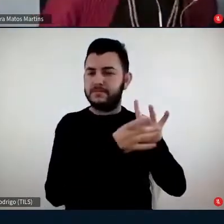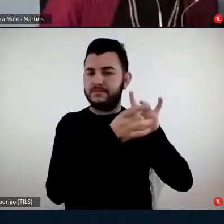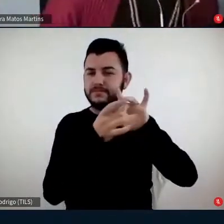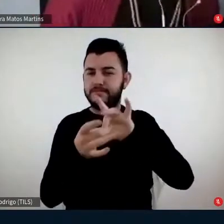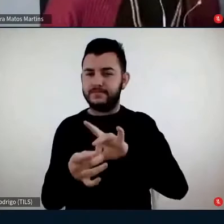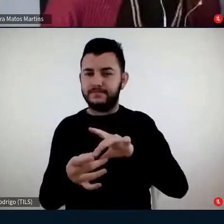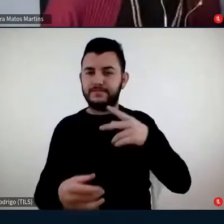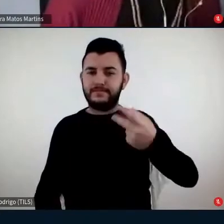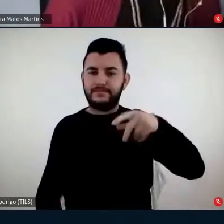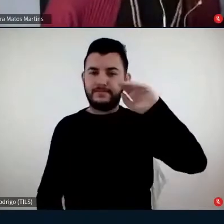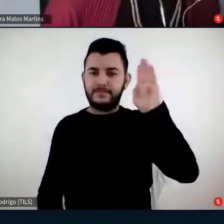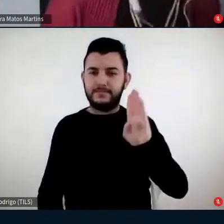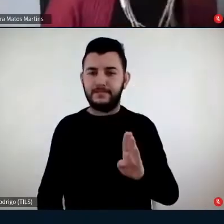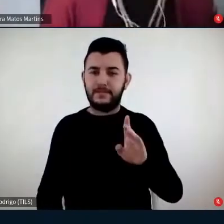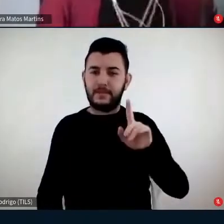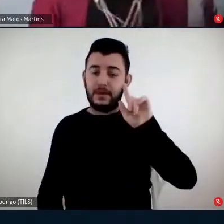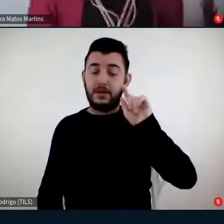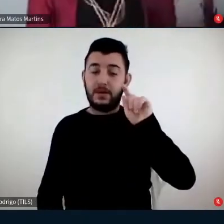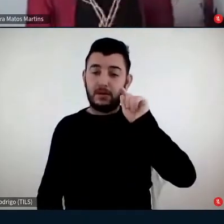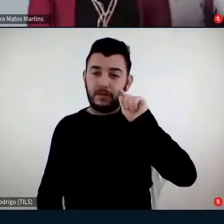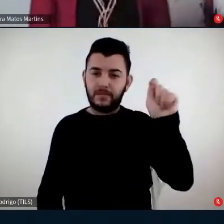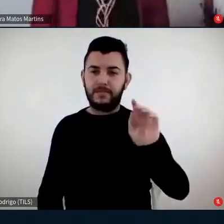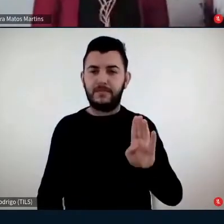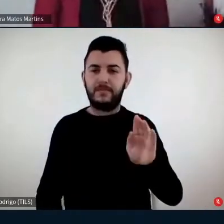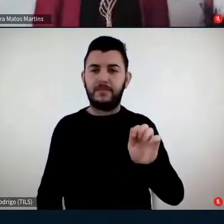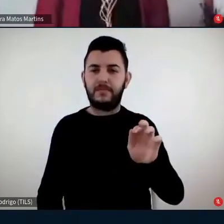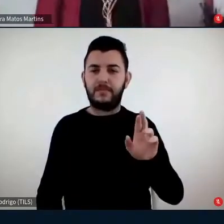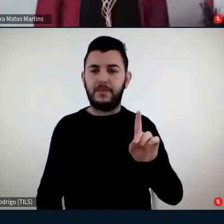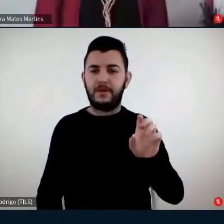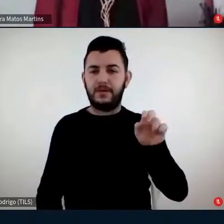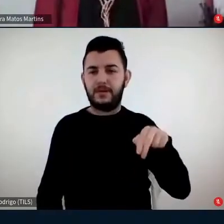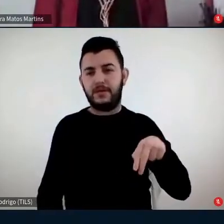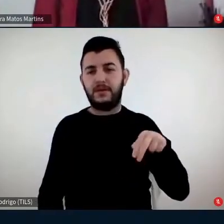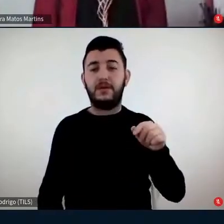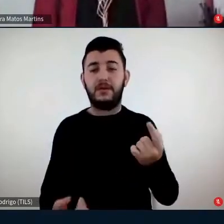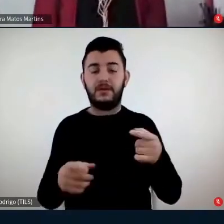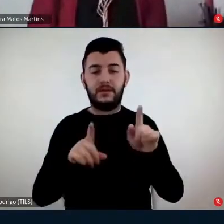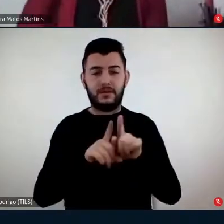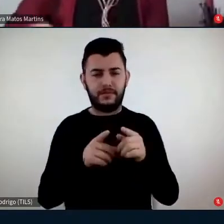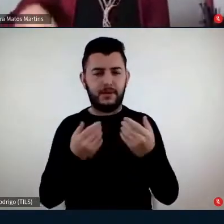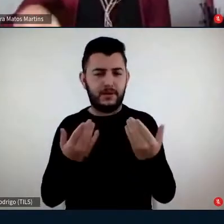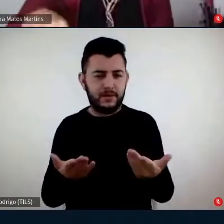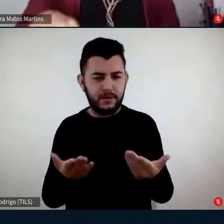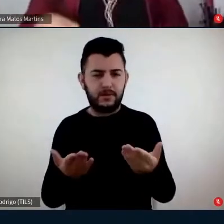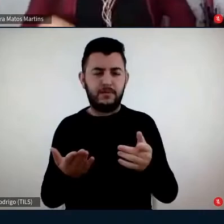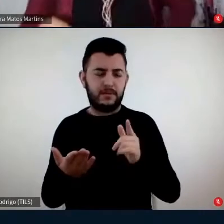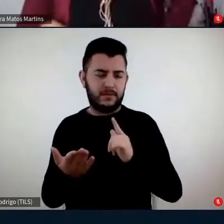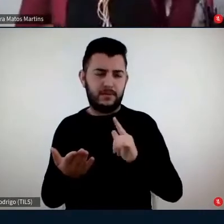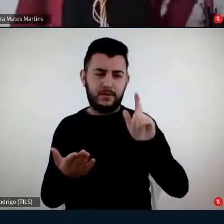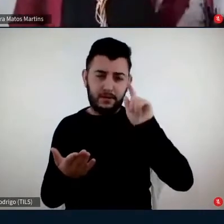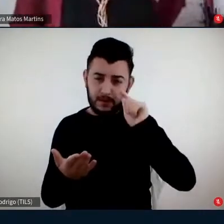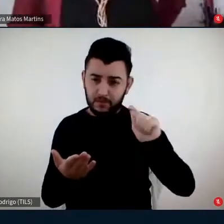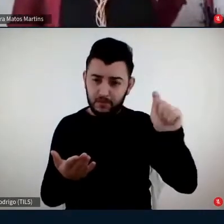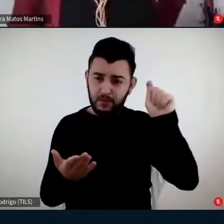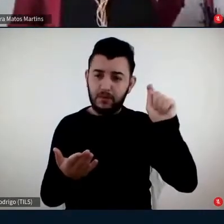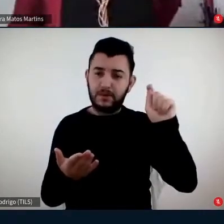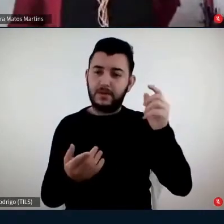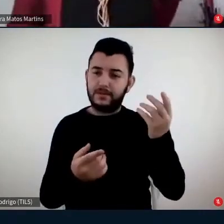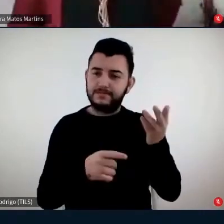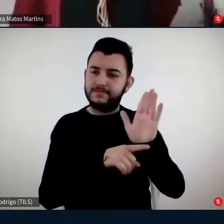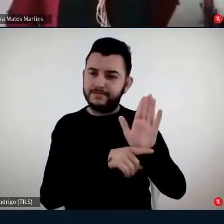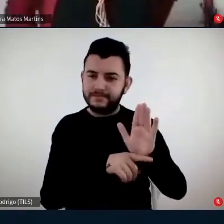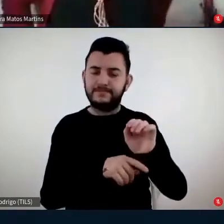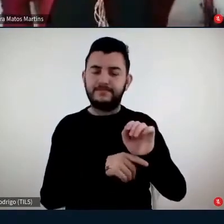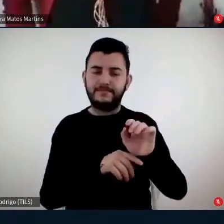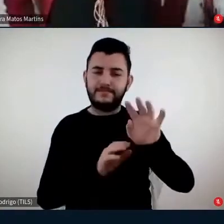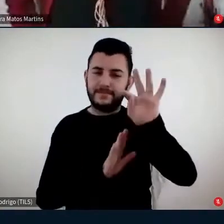brasileiro é o Bardan, né? Então, assim, trazer um pouco desses autores aí para enriquecer o seu texto